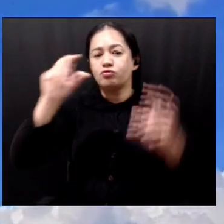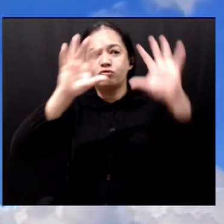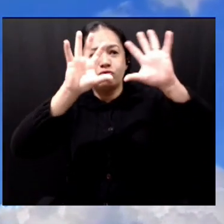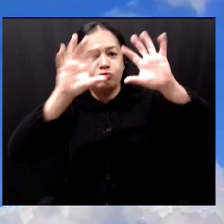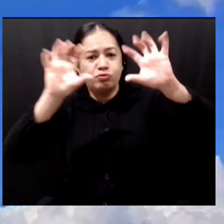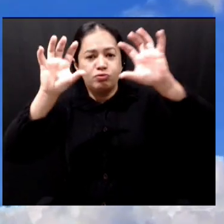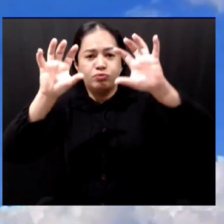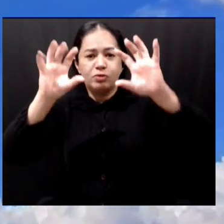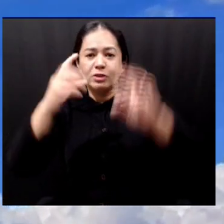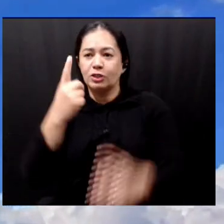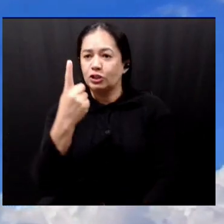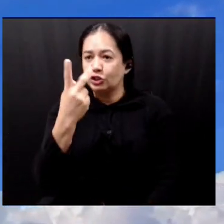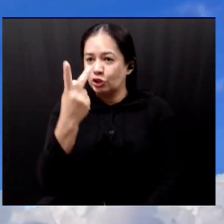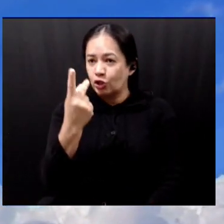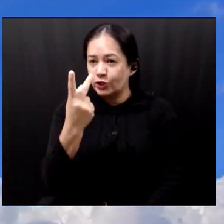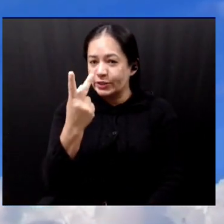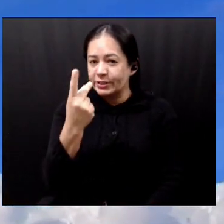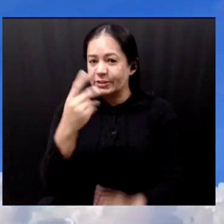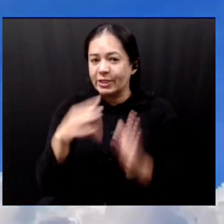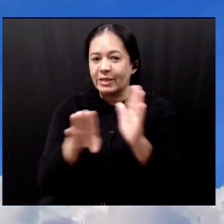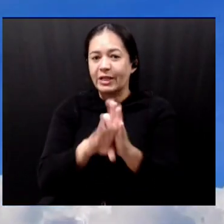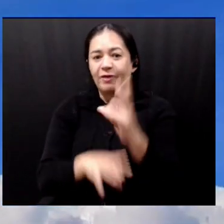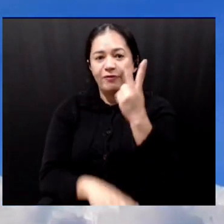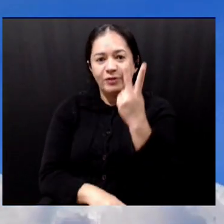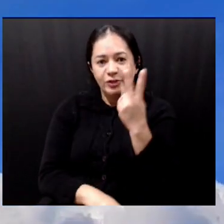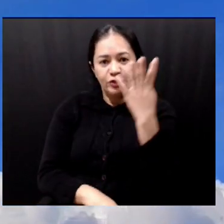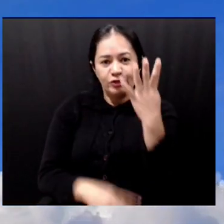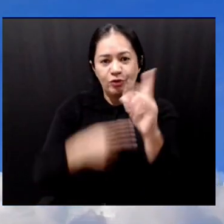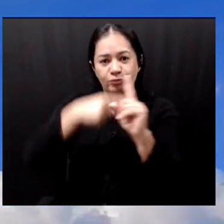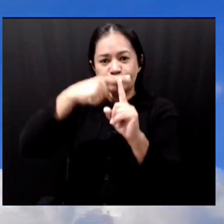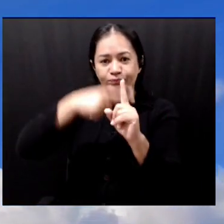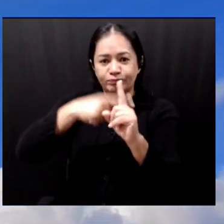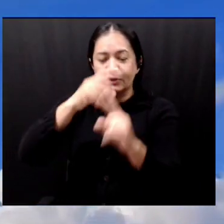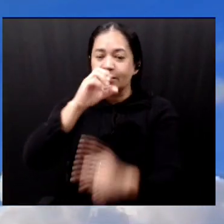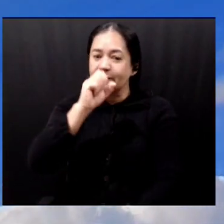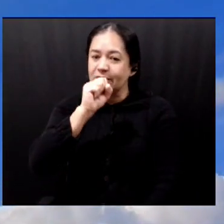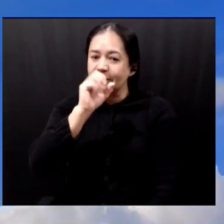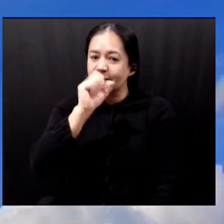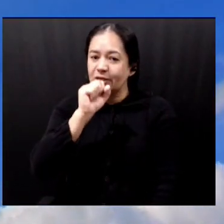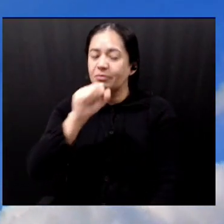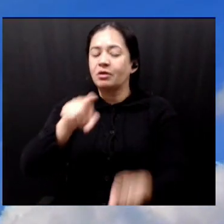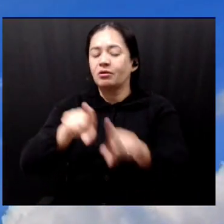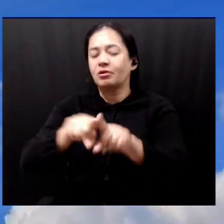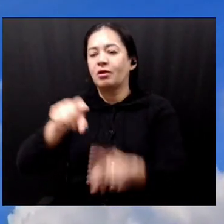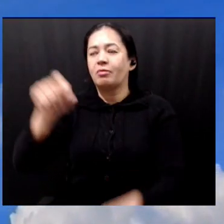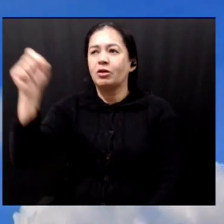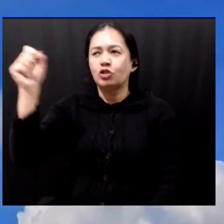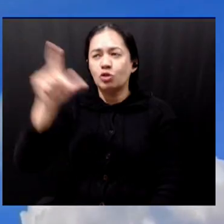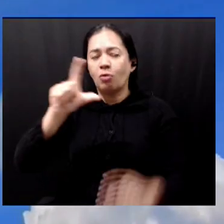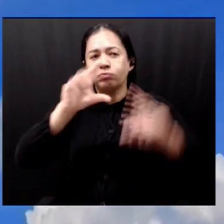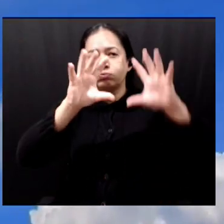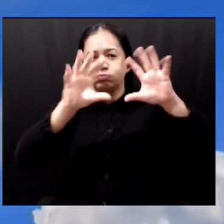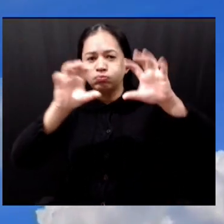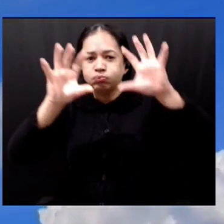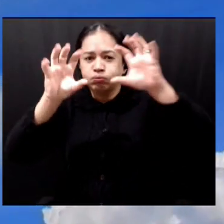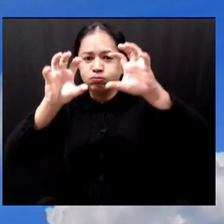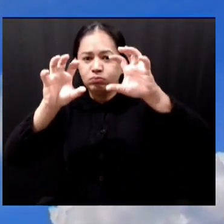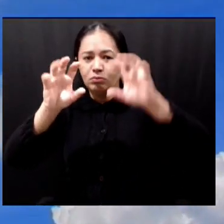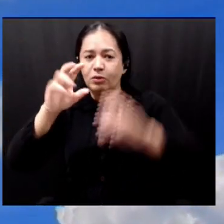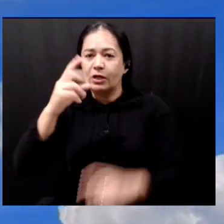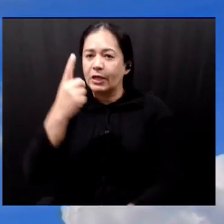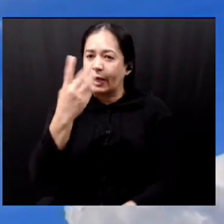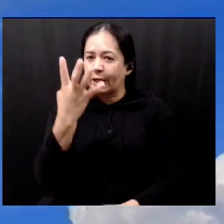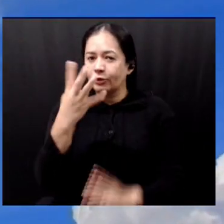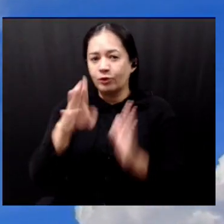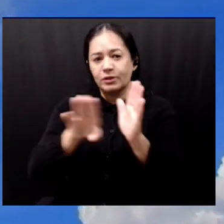máxima de 24, sábado, sol também com muitas nuvens, No sábado, mínima 14, máxima